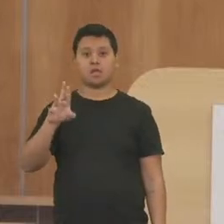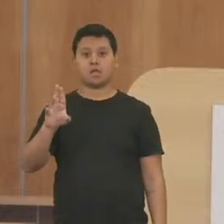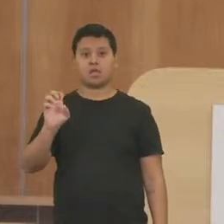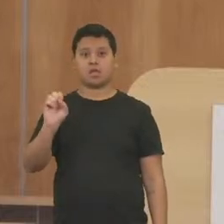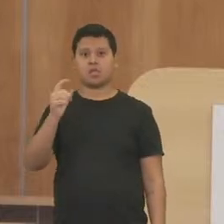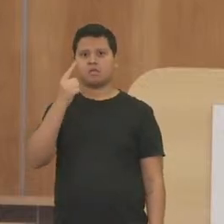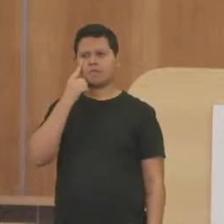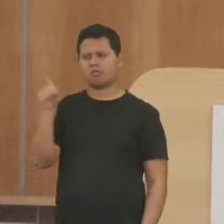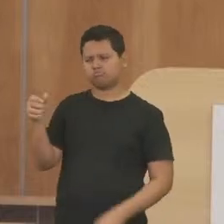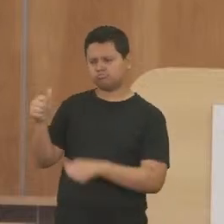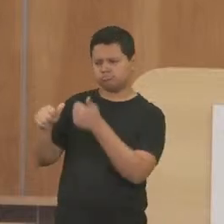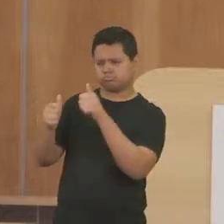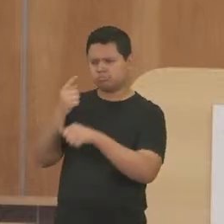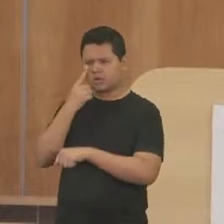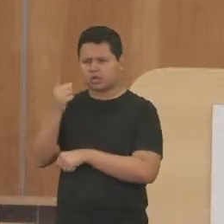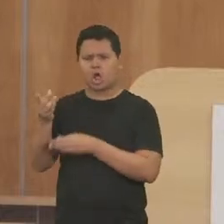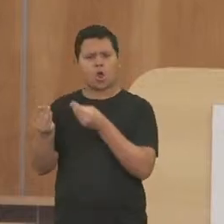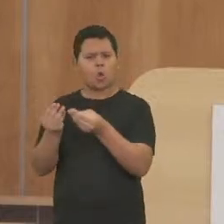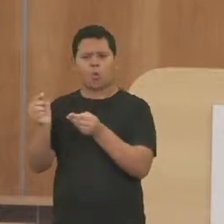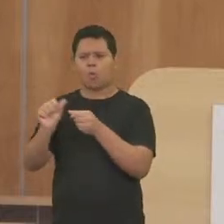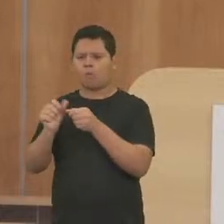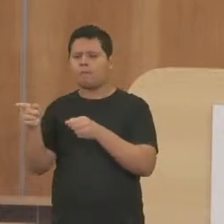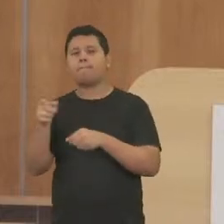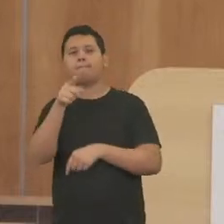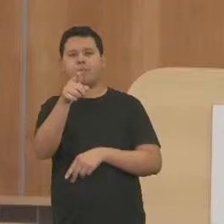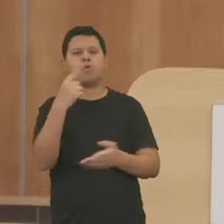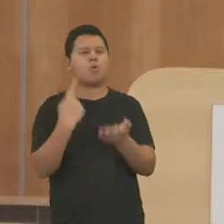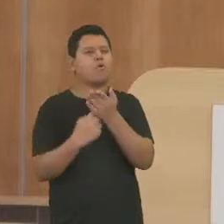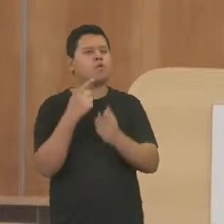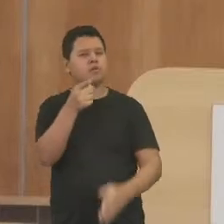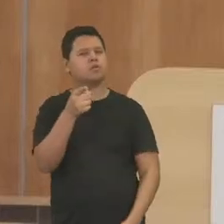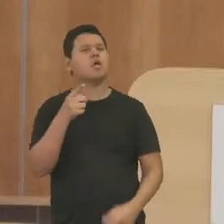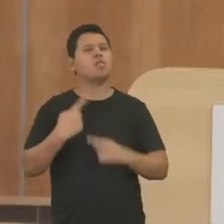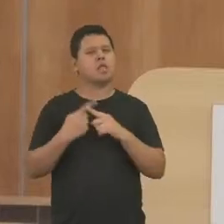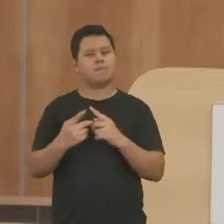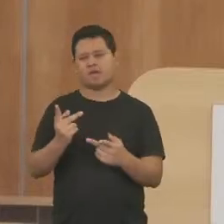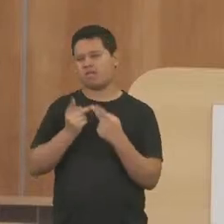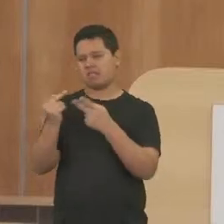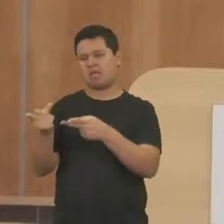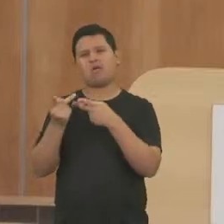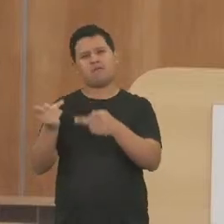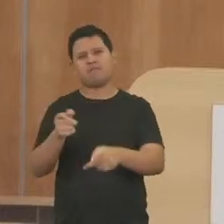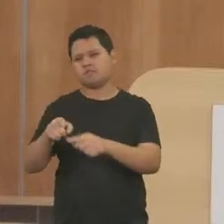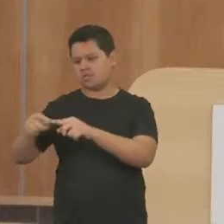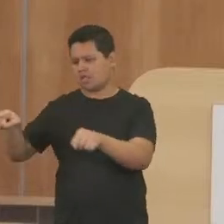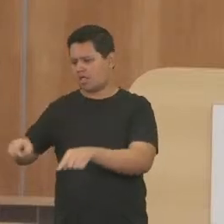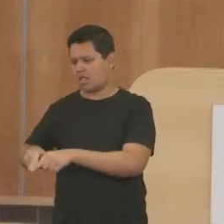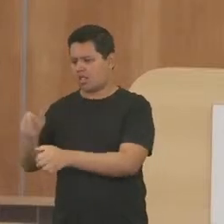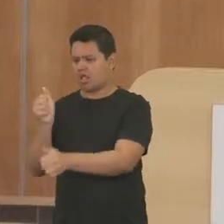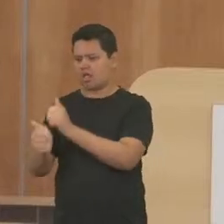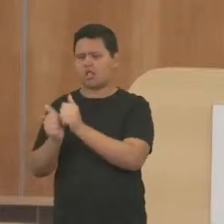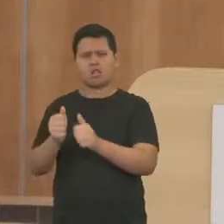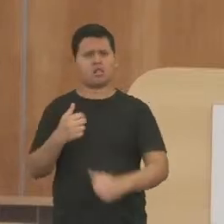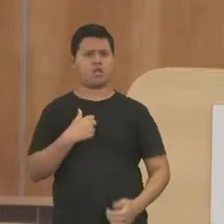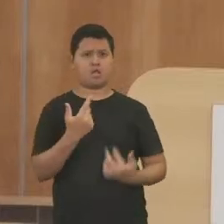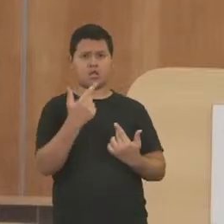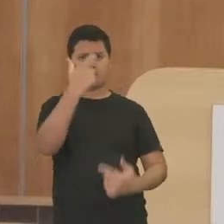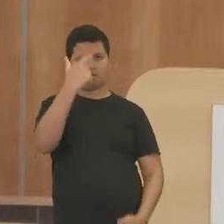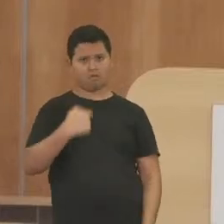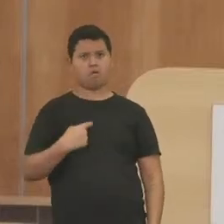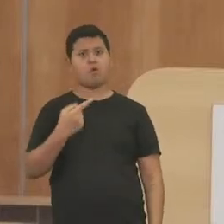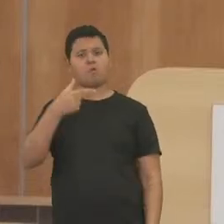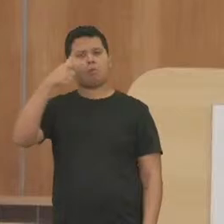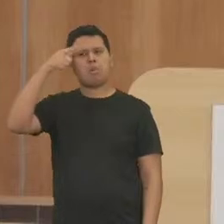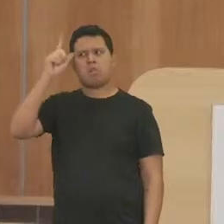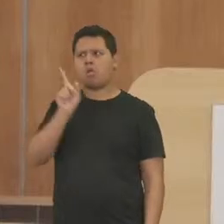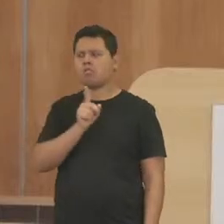as condições atuais do campo. Convido você a percorrer os espaços esportivos da cidade, como eu fiz ontem. Fui lá no Educar Mais